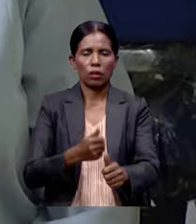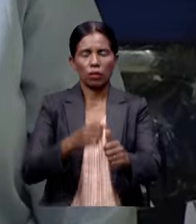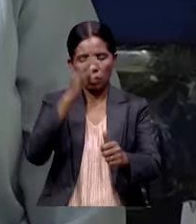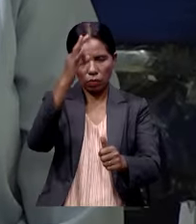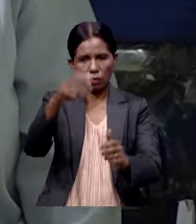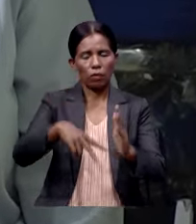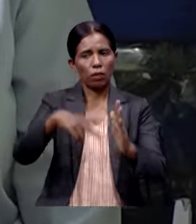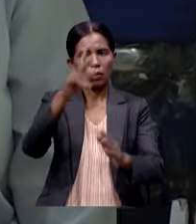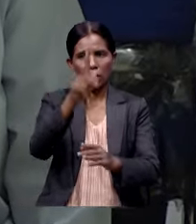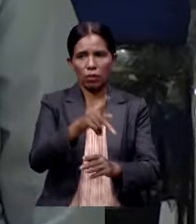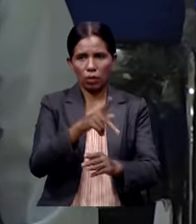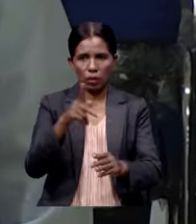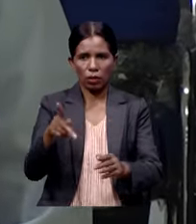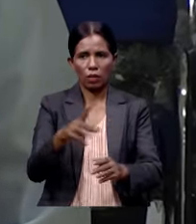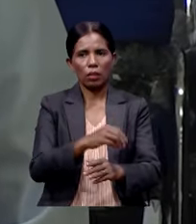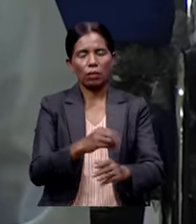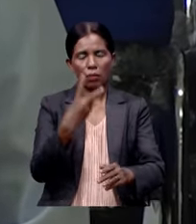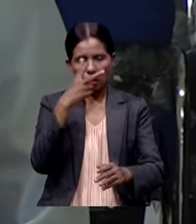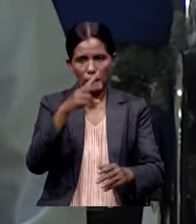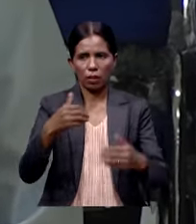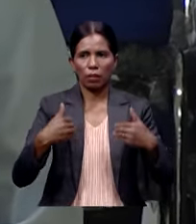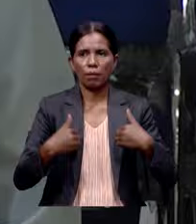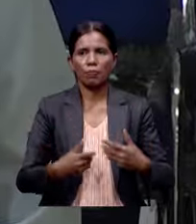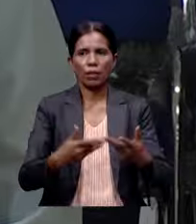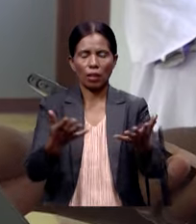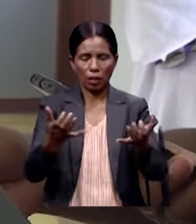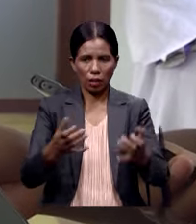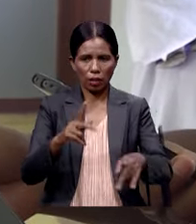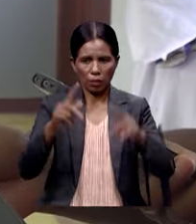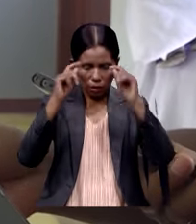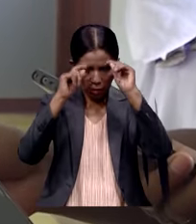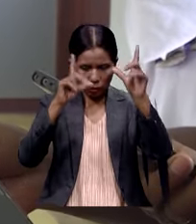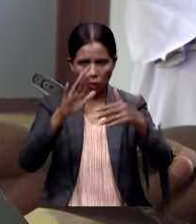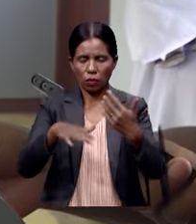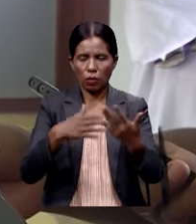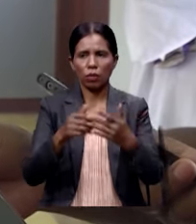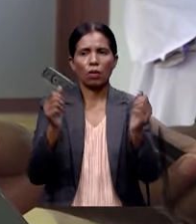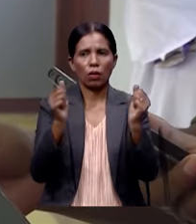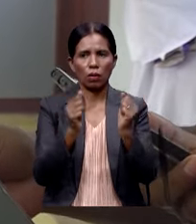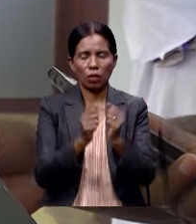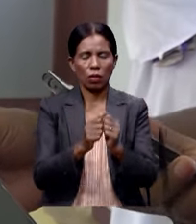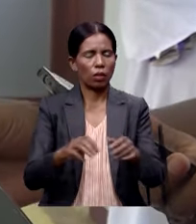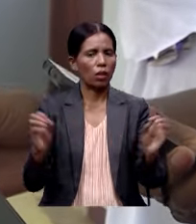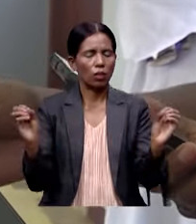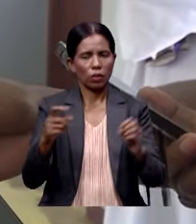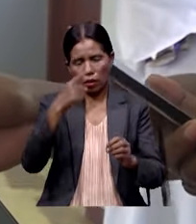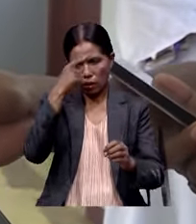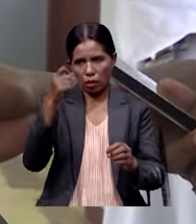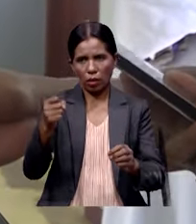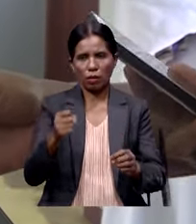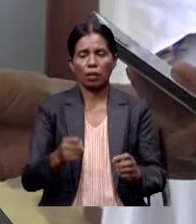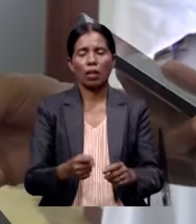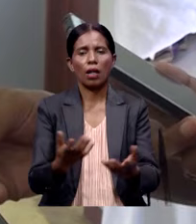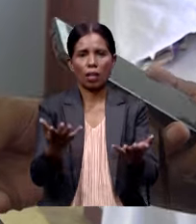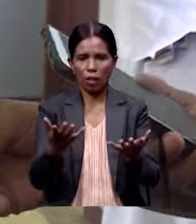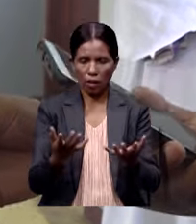nian, ho vokasau nebe sira iha. Karak dunia train Timor Wan sira nebe, ho laos de tamba de grade, mai vemos